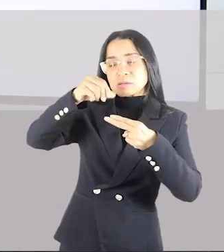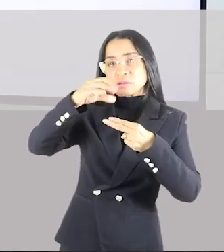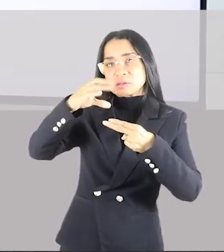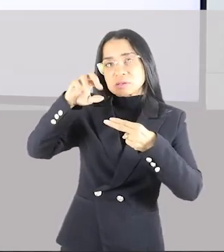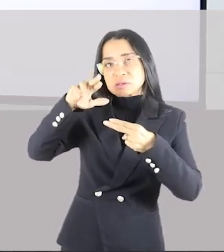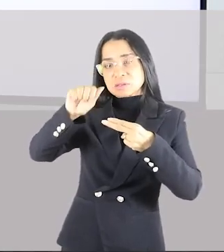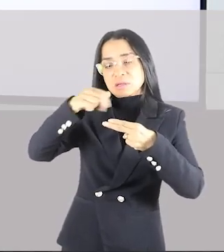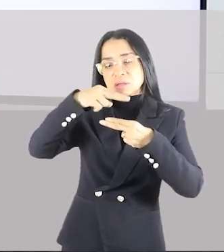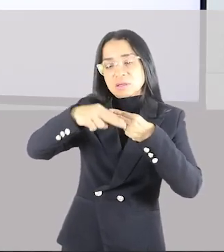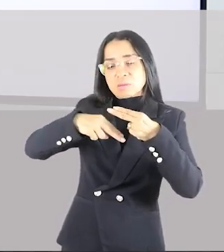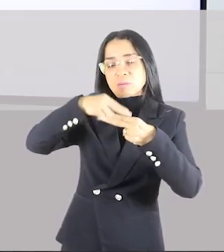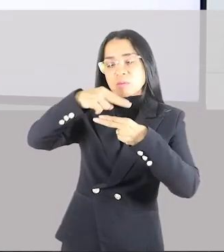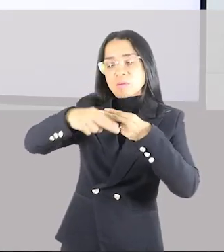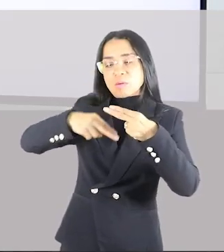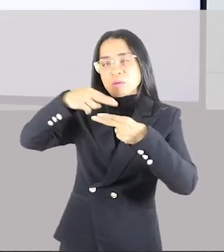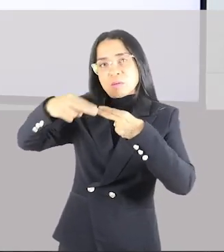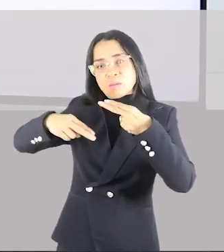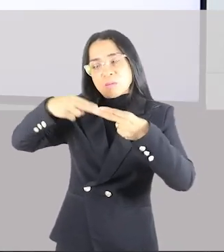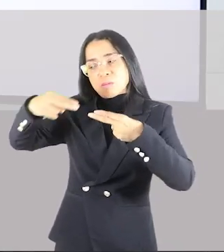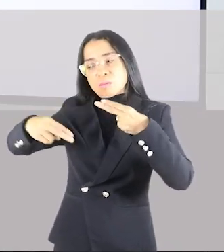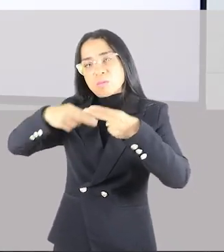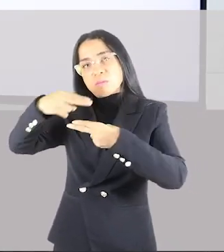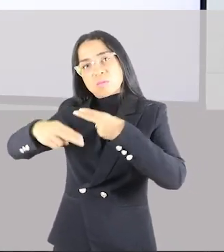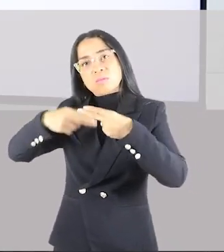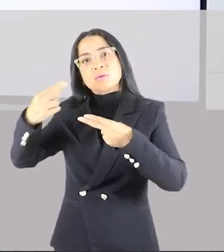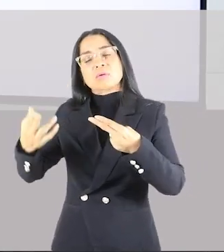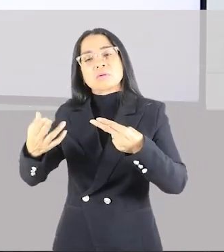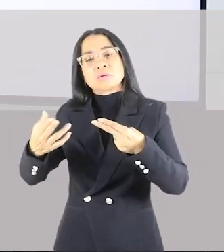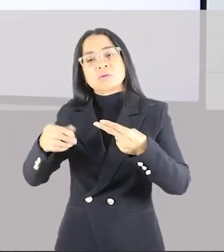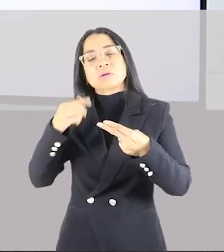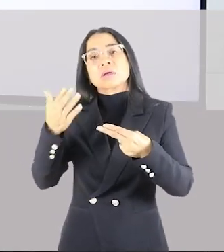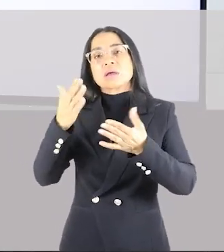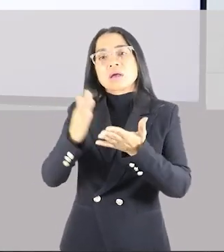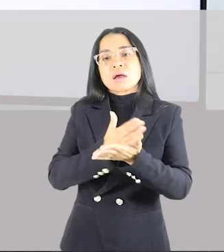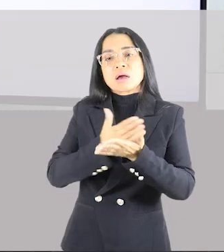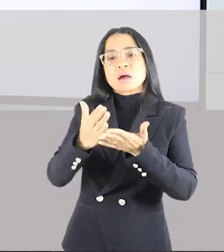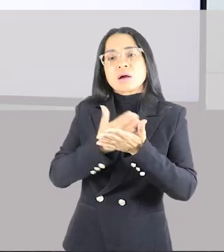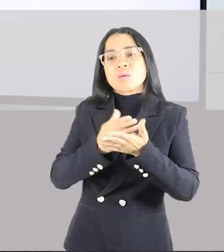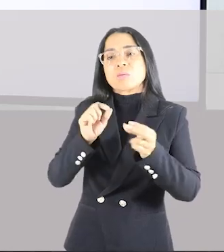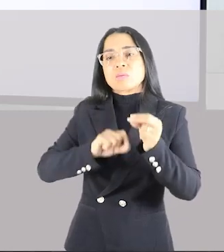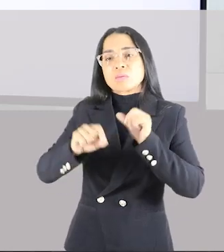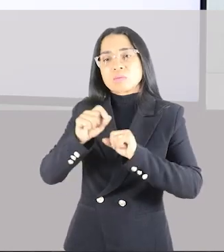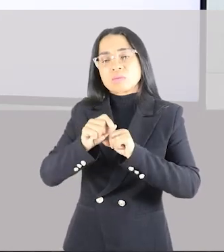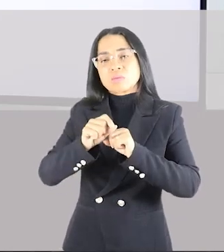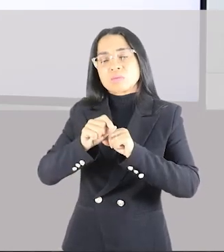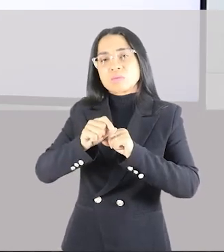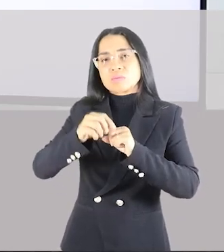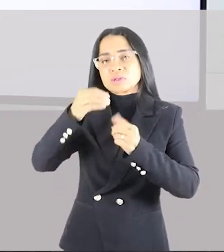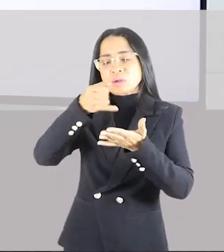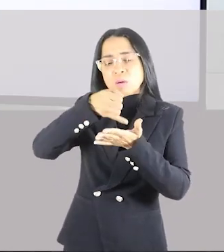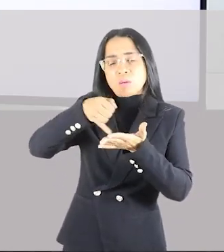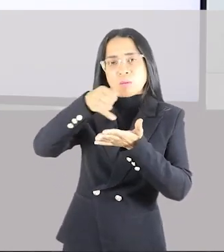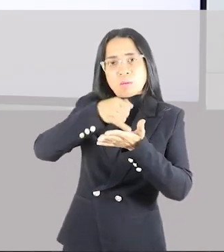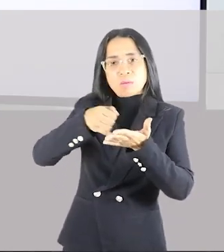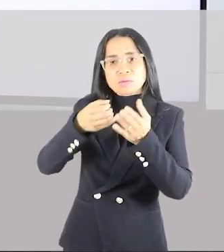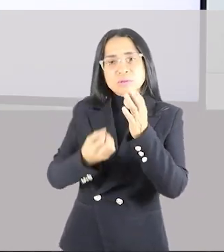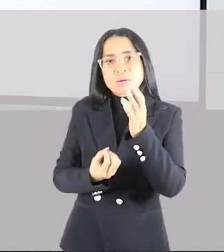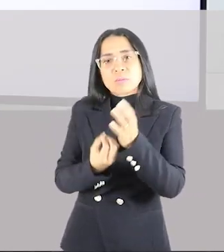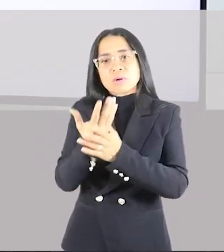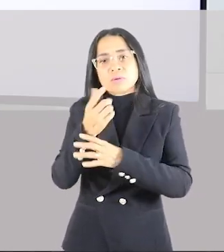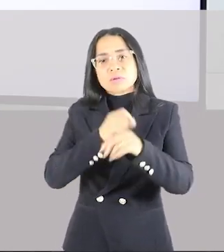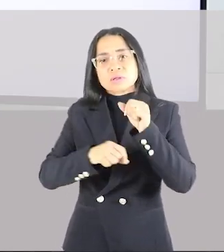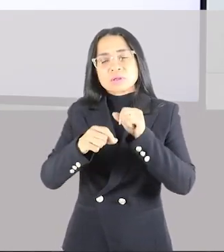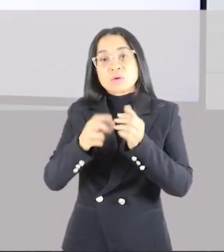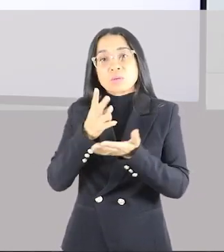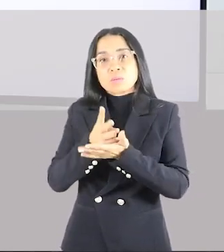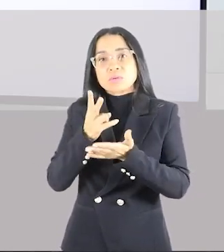faixas, né, não essas gases que tem por aí, mas são várias faixas, e aí com alguns ungüentos que eram também produzidos, e você mantinha ali o corpo